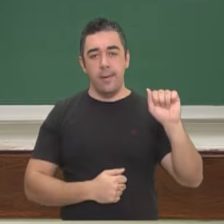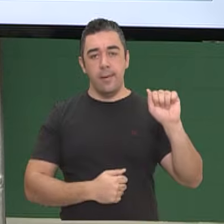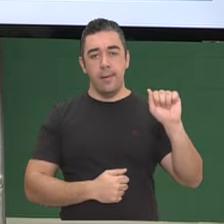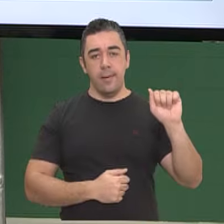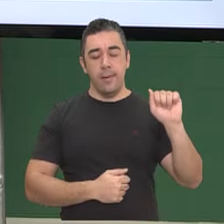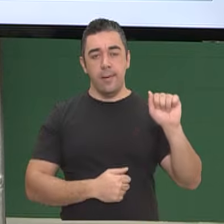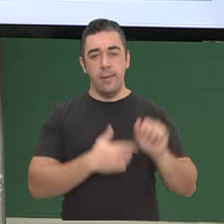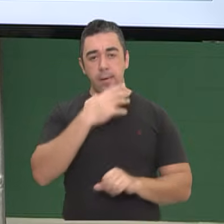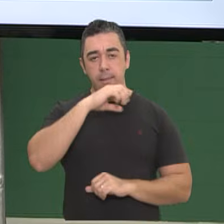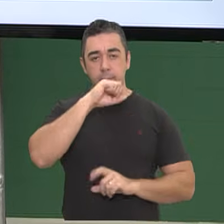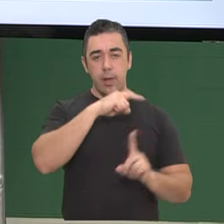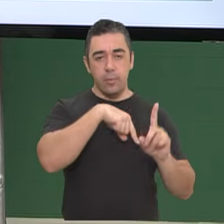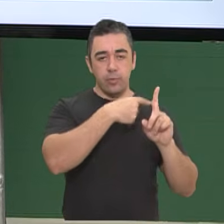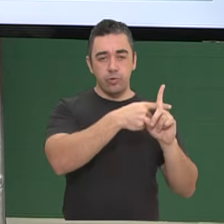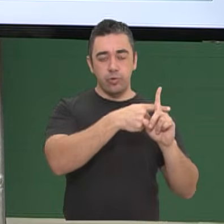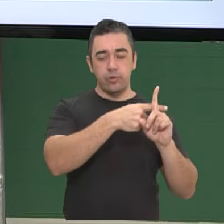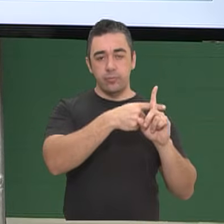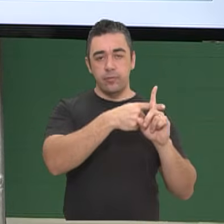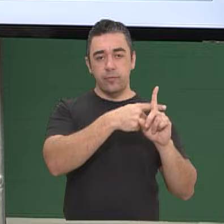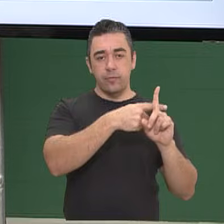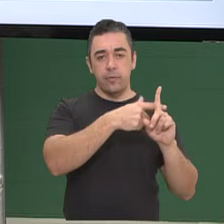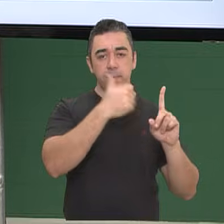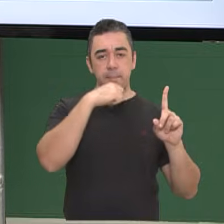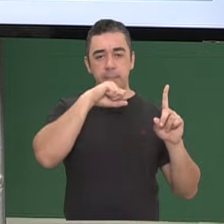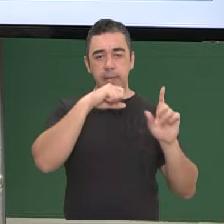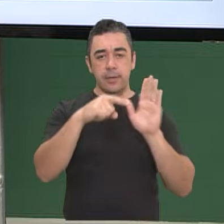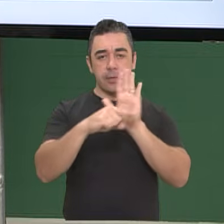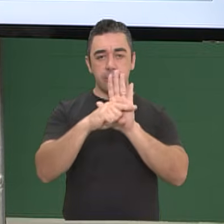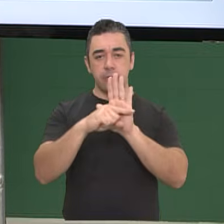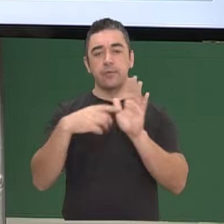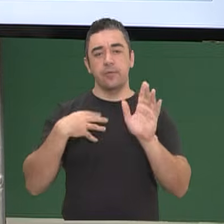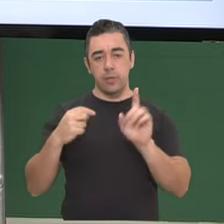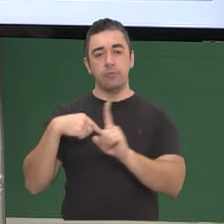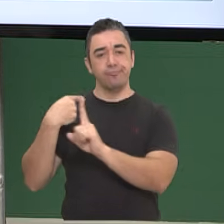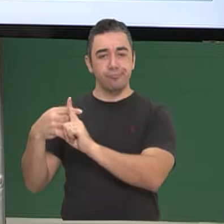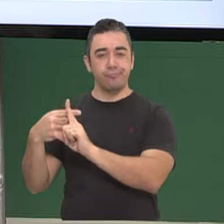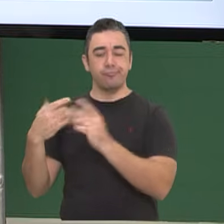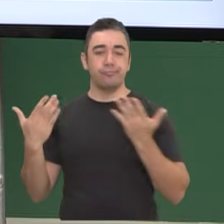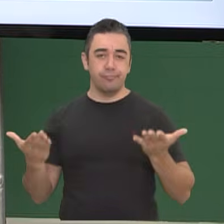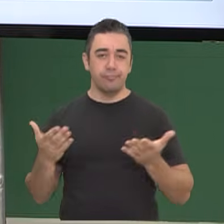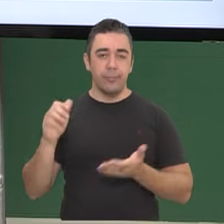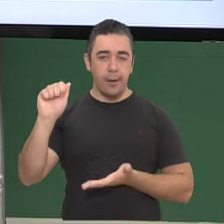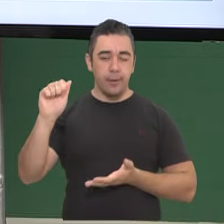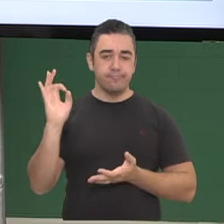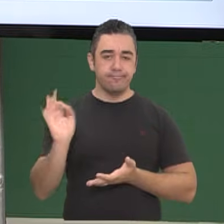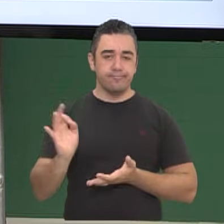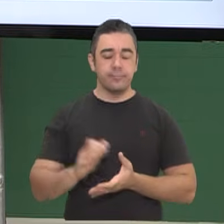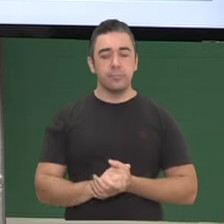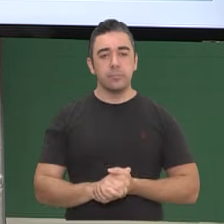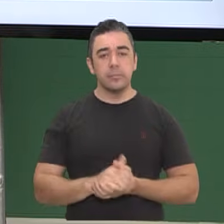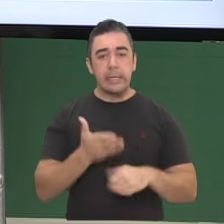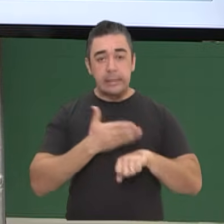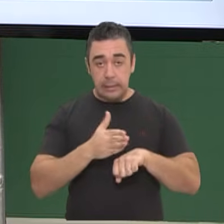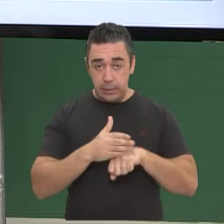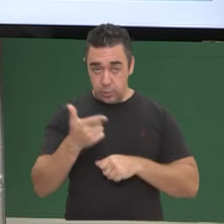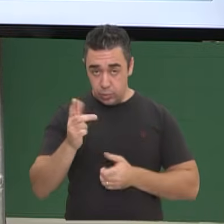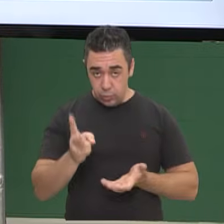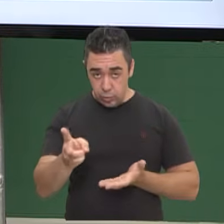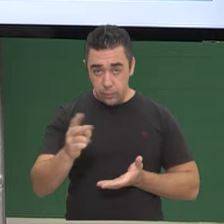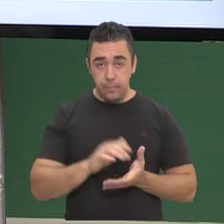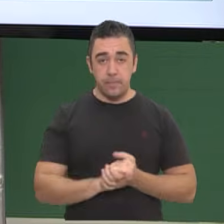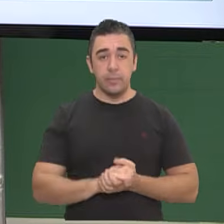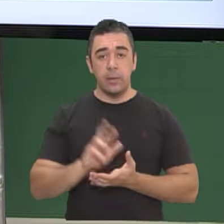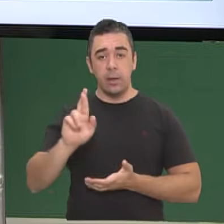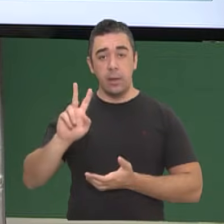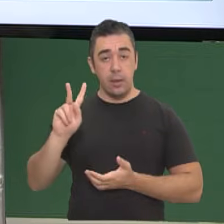Pai positivo, mãe negativo, filho positivo também, ok? Mais uma questão para a gente treinar aí. O sistema